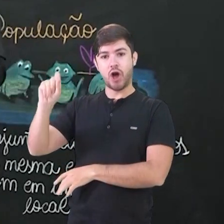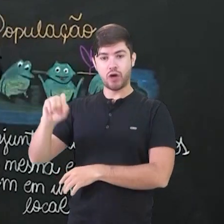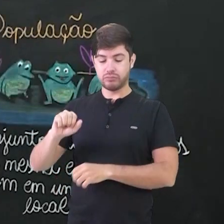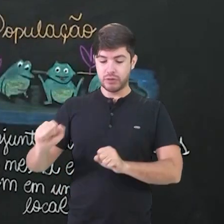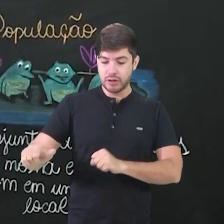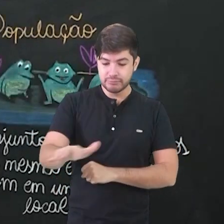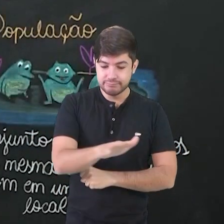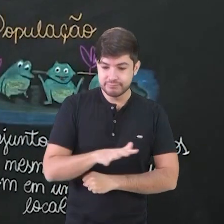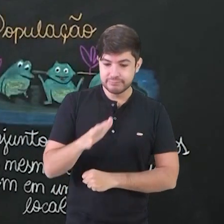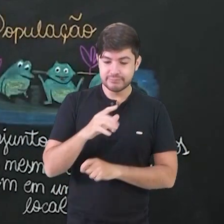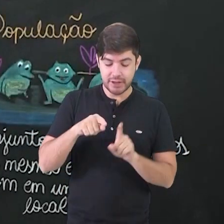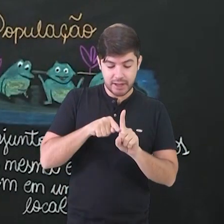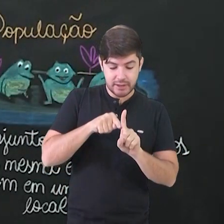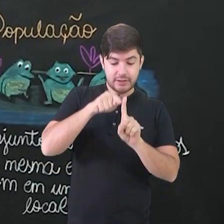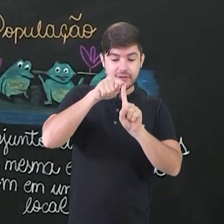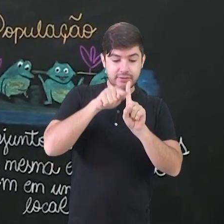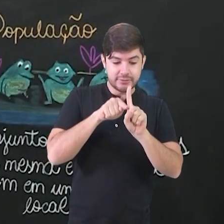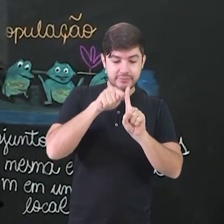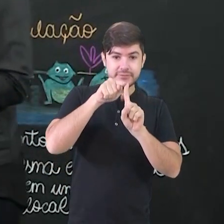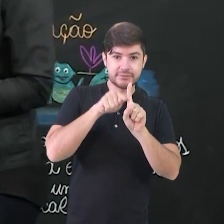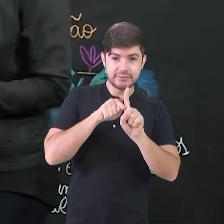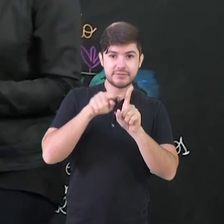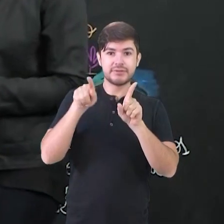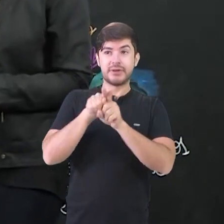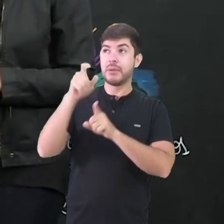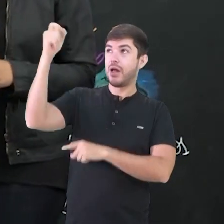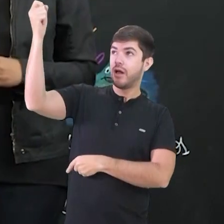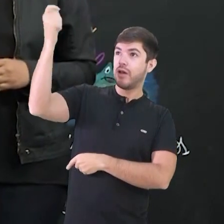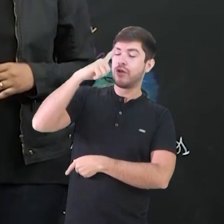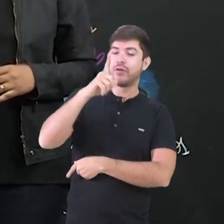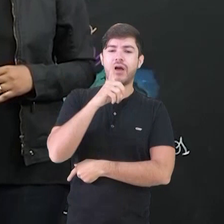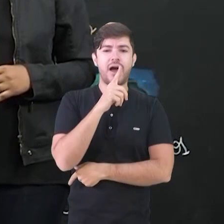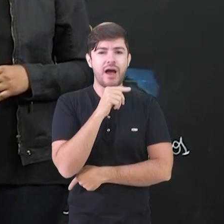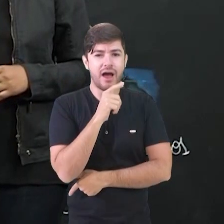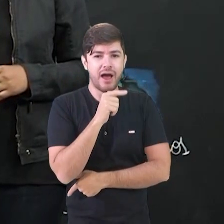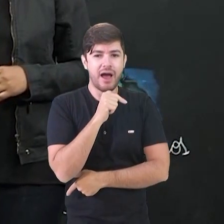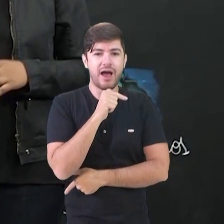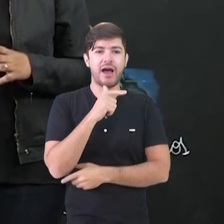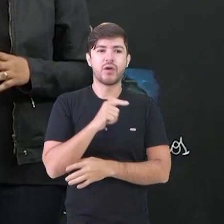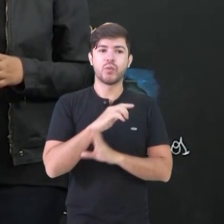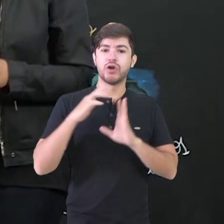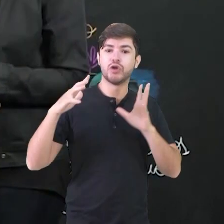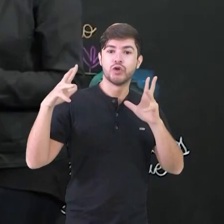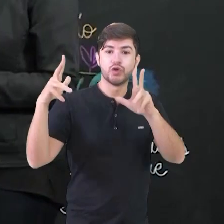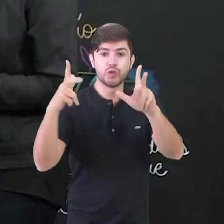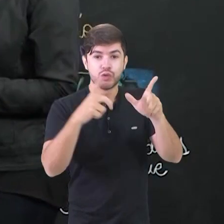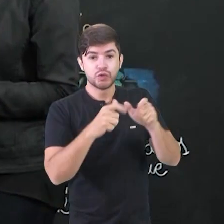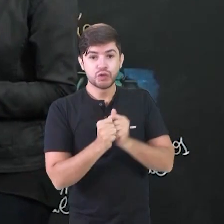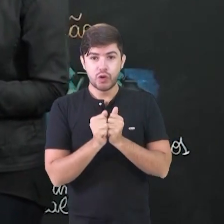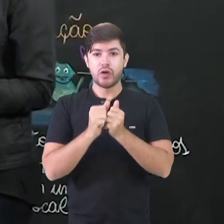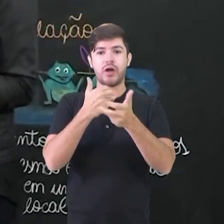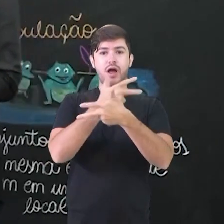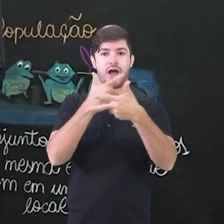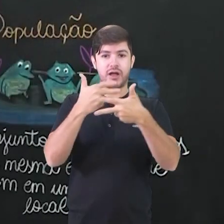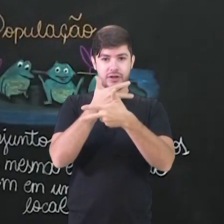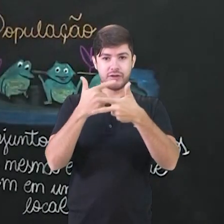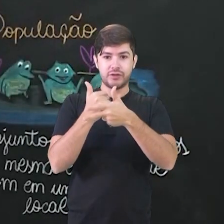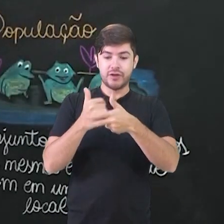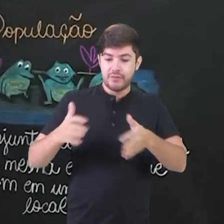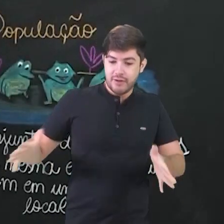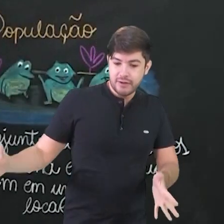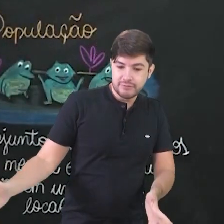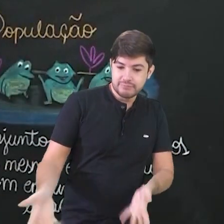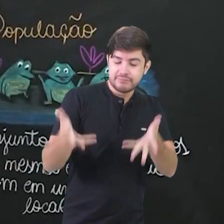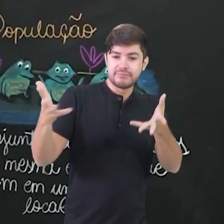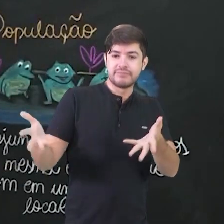Solo, temperatura, então aí a luz com a luminosidade, água, todos esses fatores vão afetar